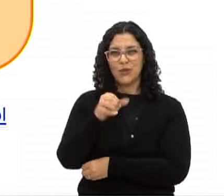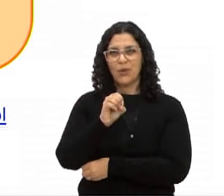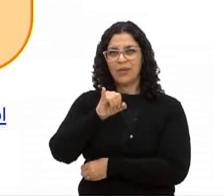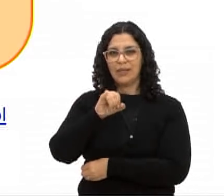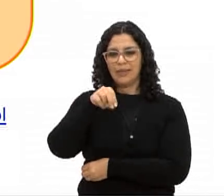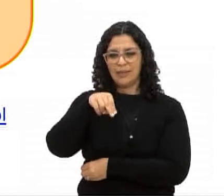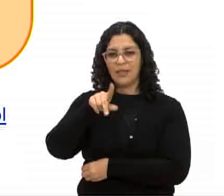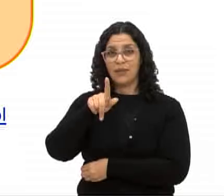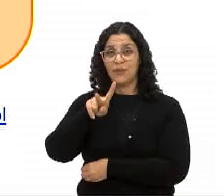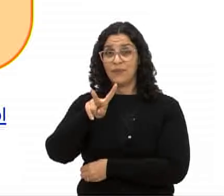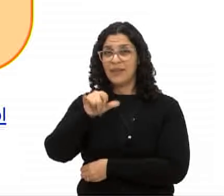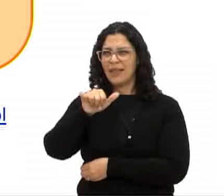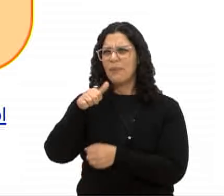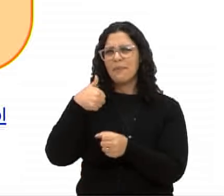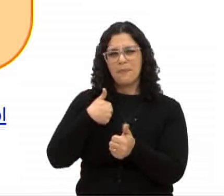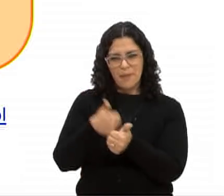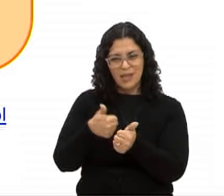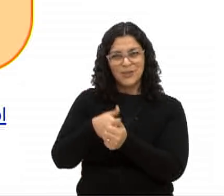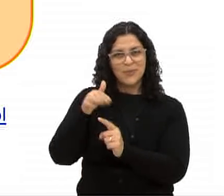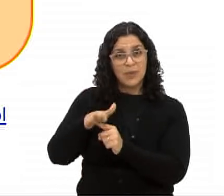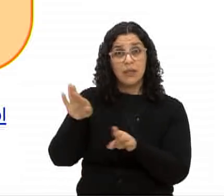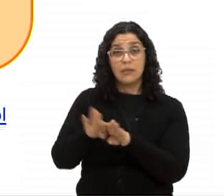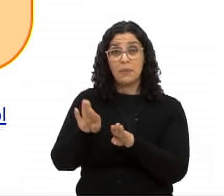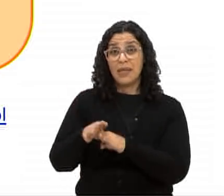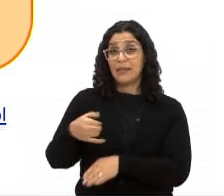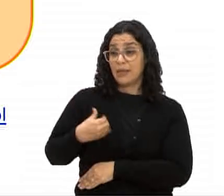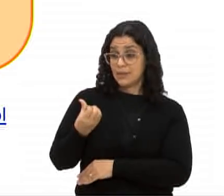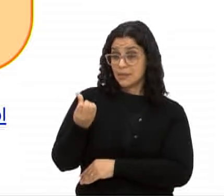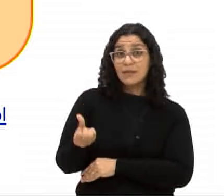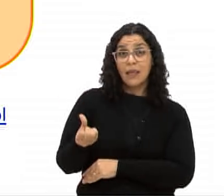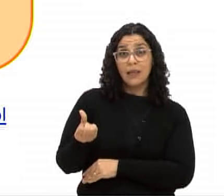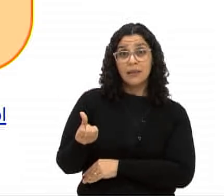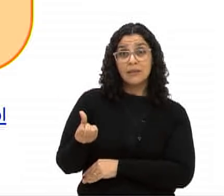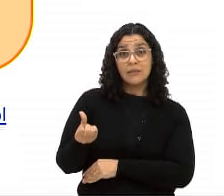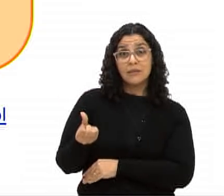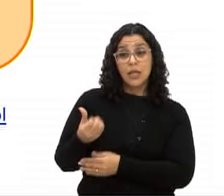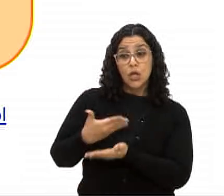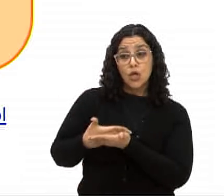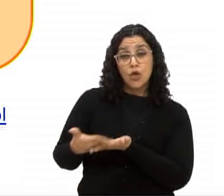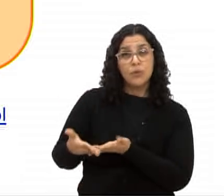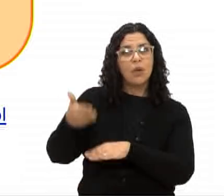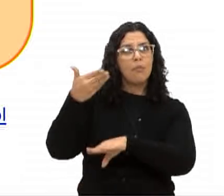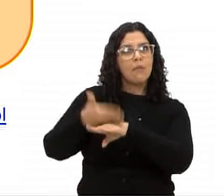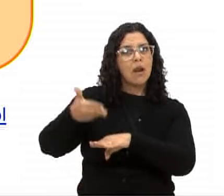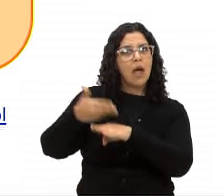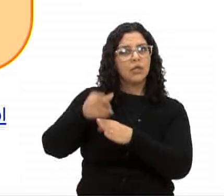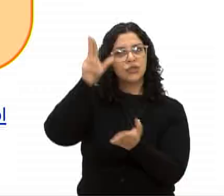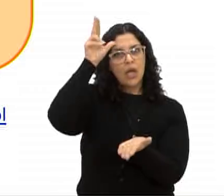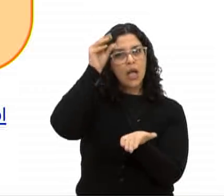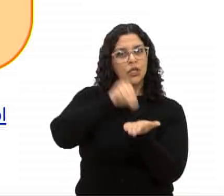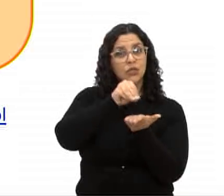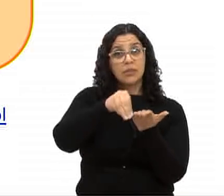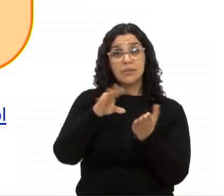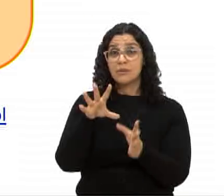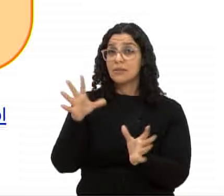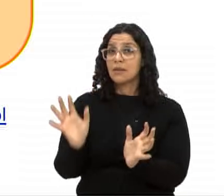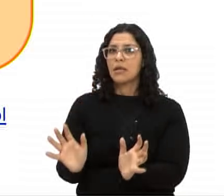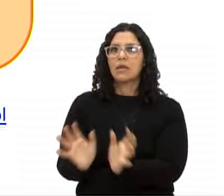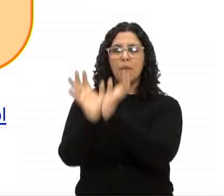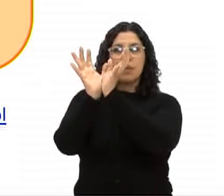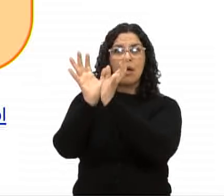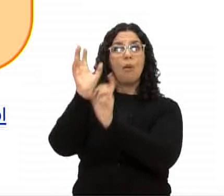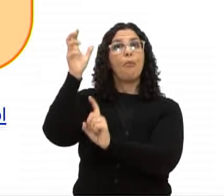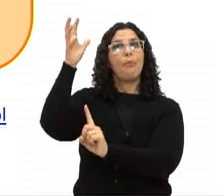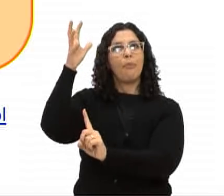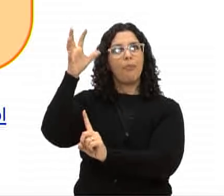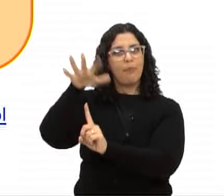Joinville, pertinho do Paraná, e aos 6 anos de idade iniciou no xadrez e foi campeão paranaense sub-10 de